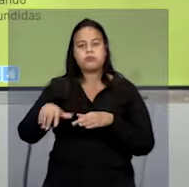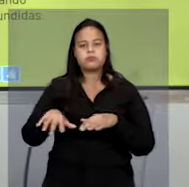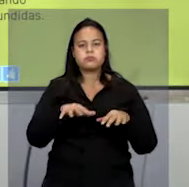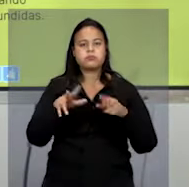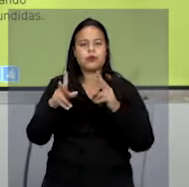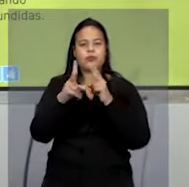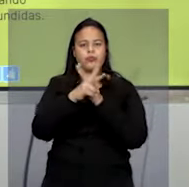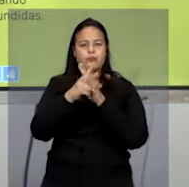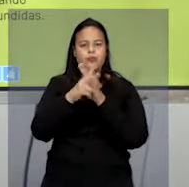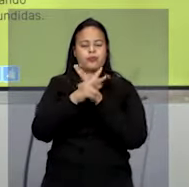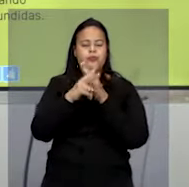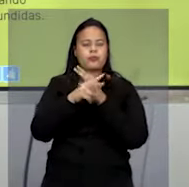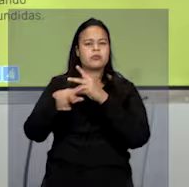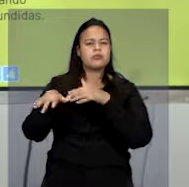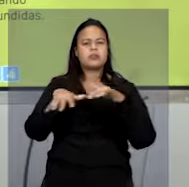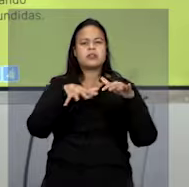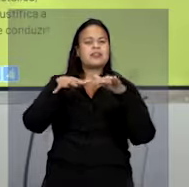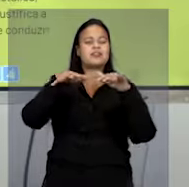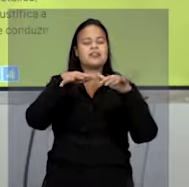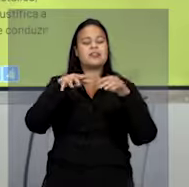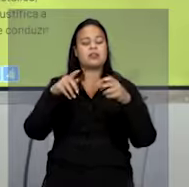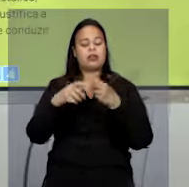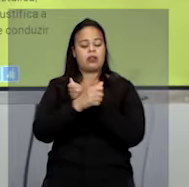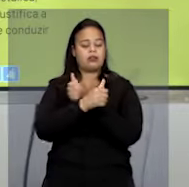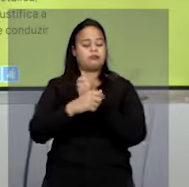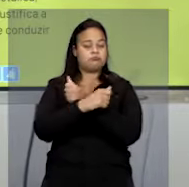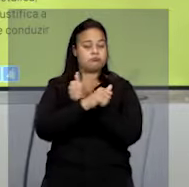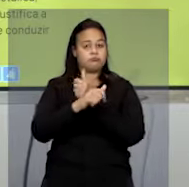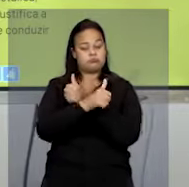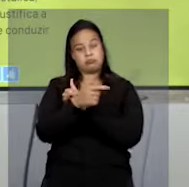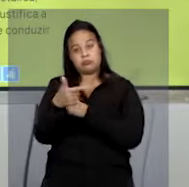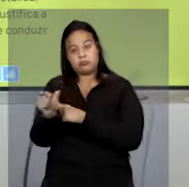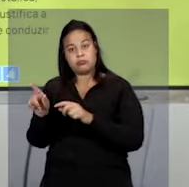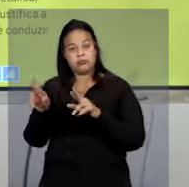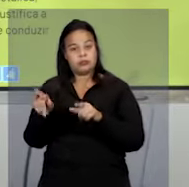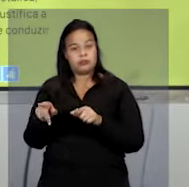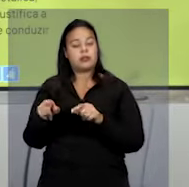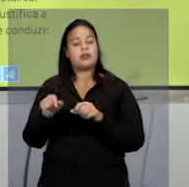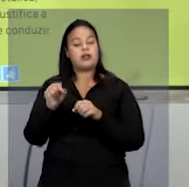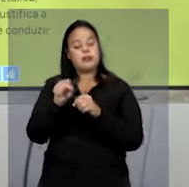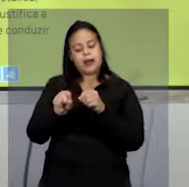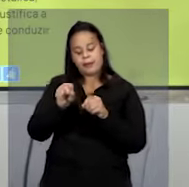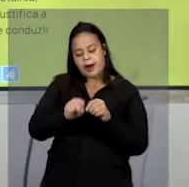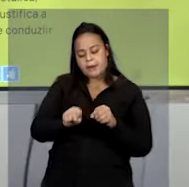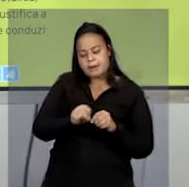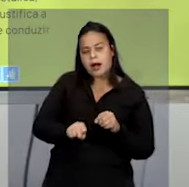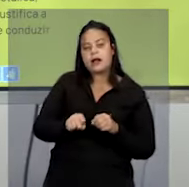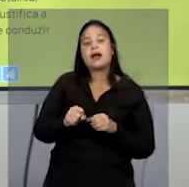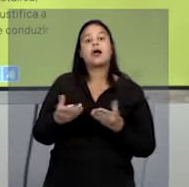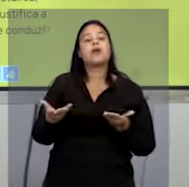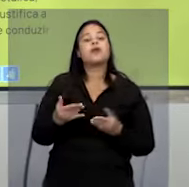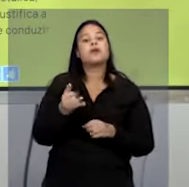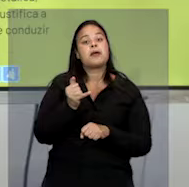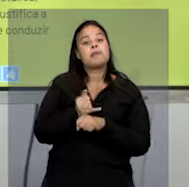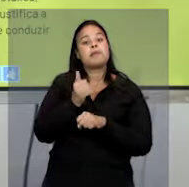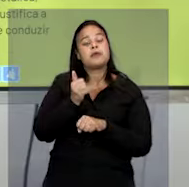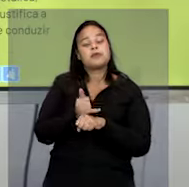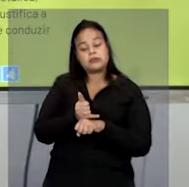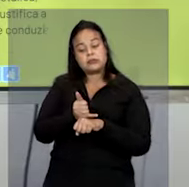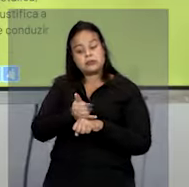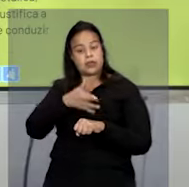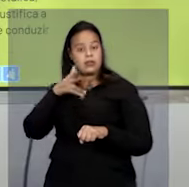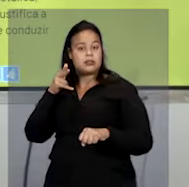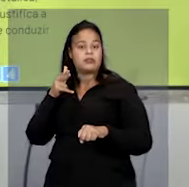mais elevados que as covalentes e são mais quebradiças, né? E as substâncias metálicas? E aí nós já sabemos